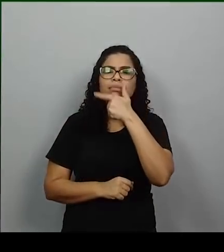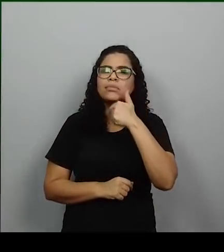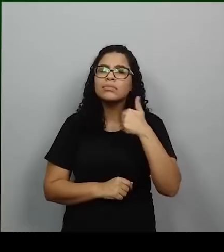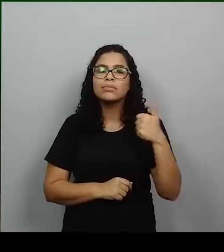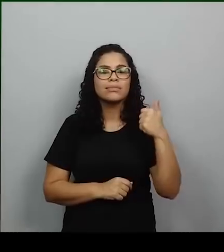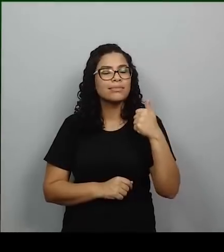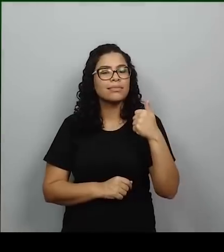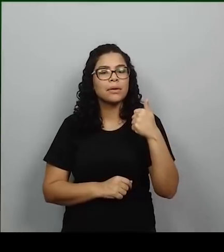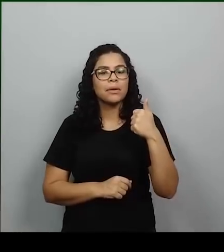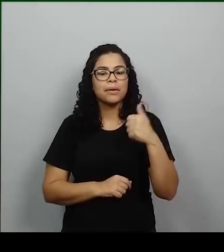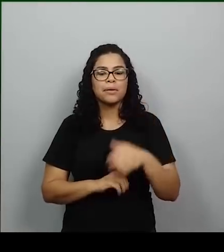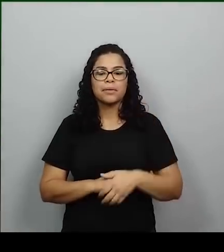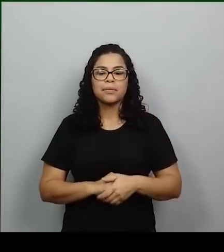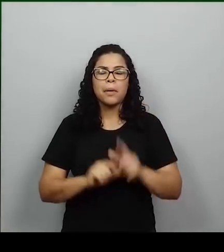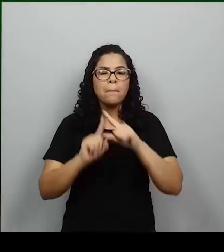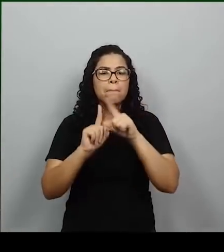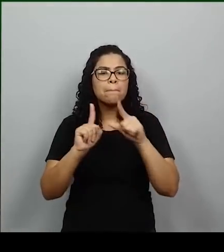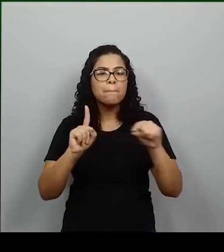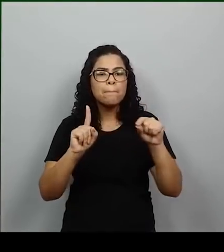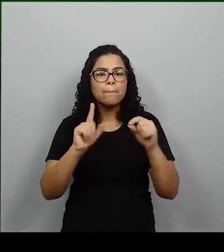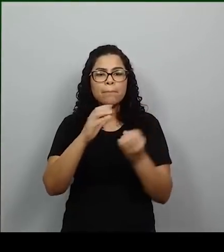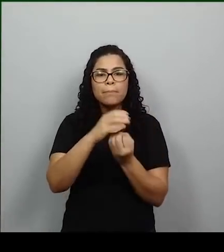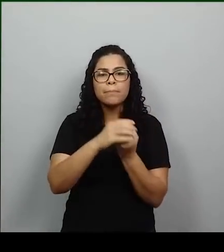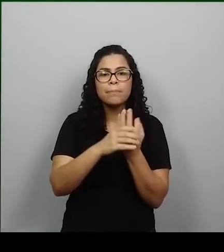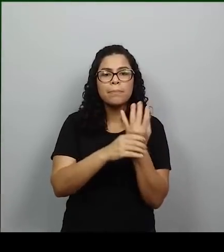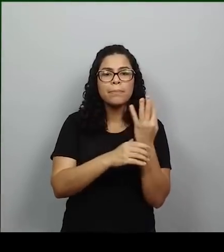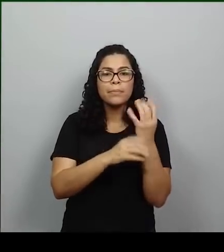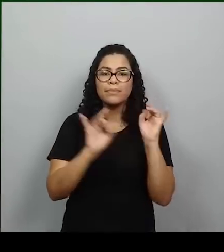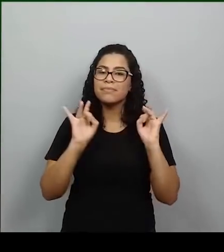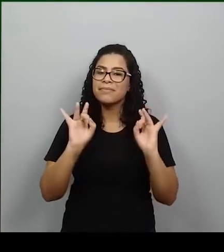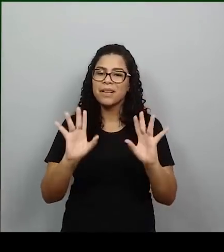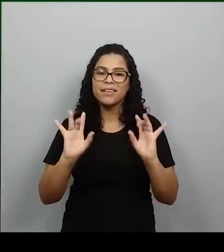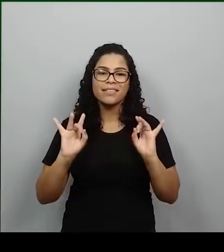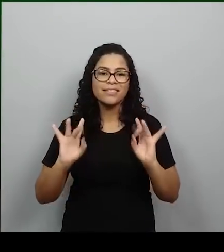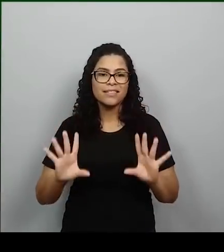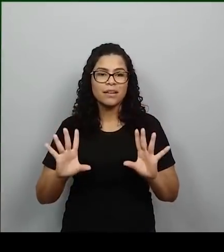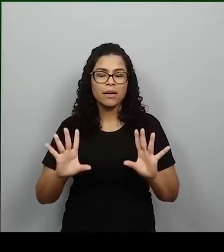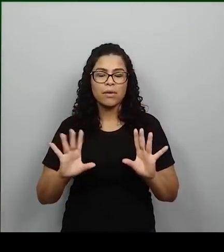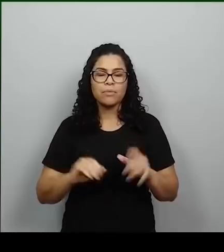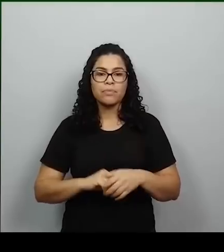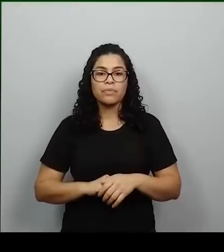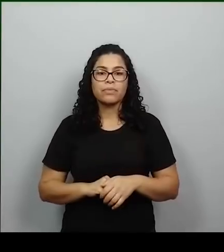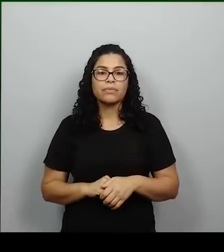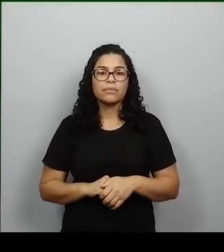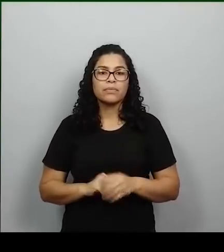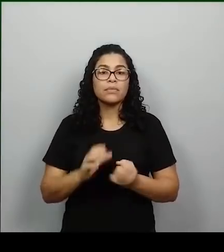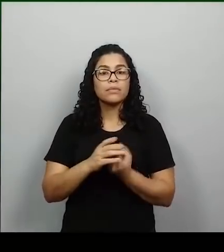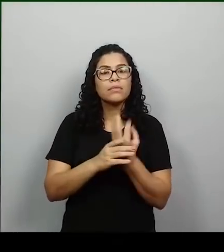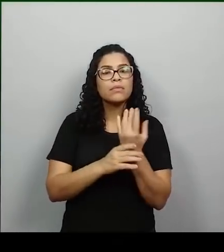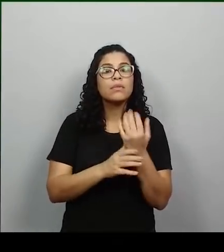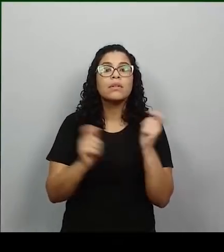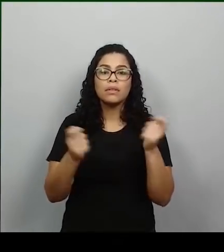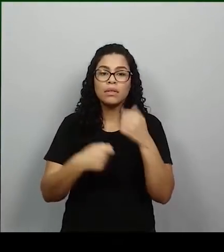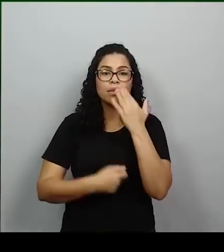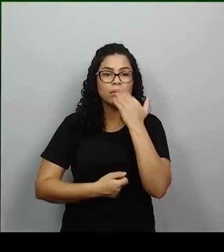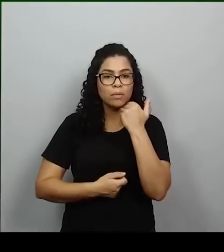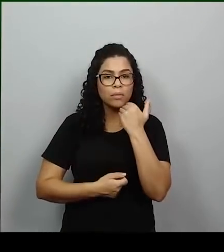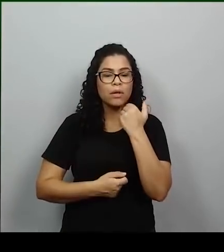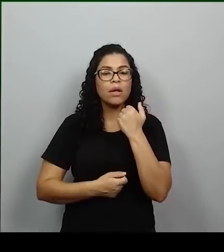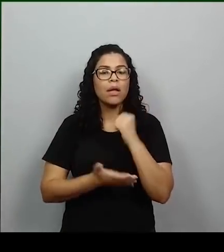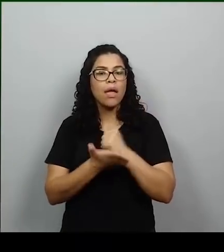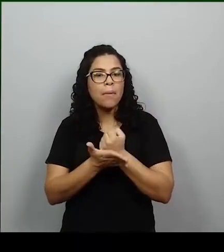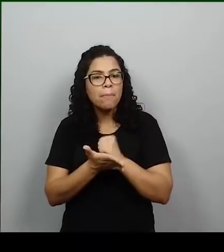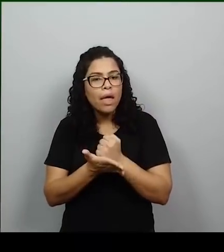com plantas muito especiais, plantas medicinais, plantas alimentícias